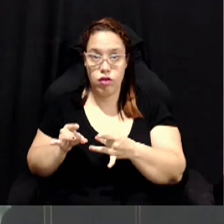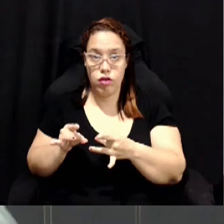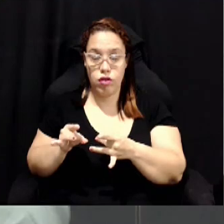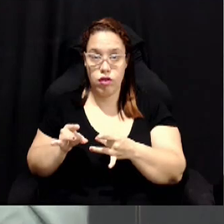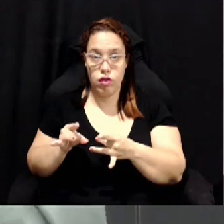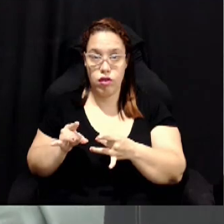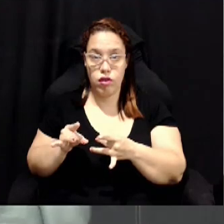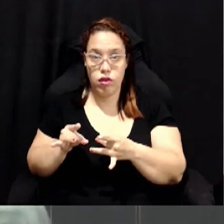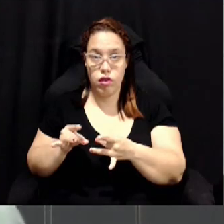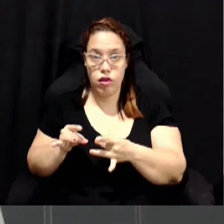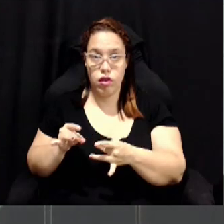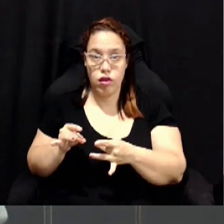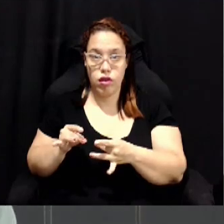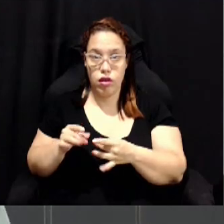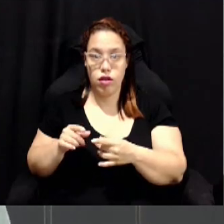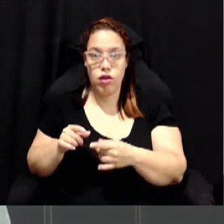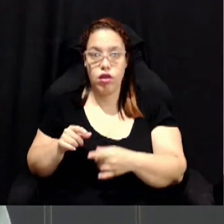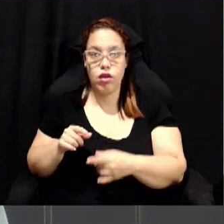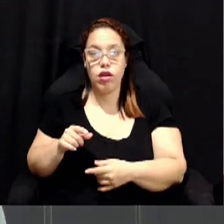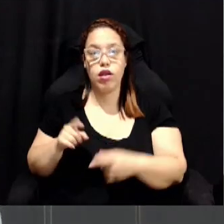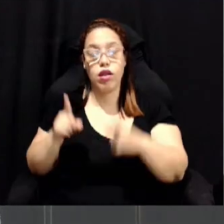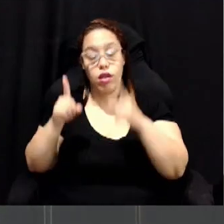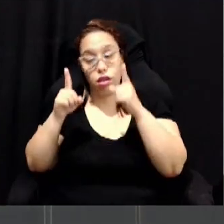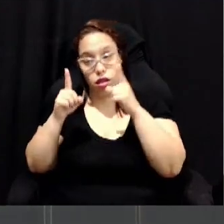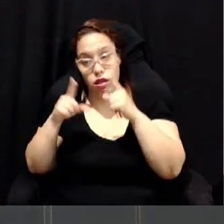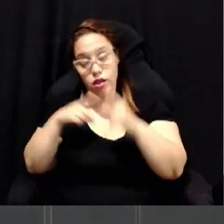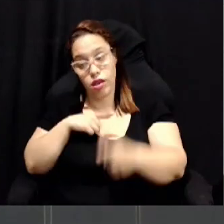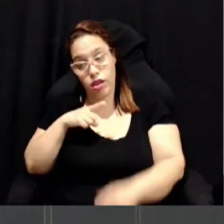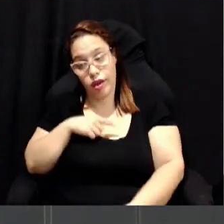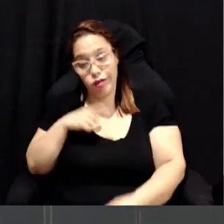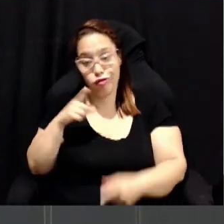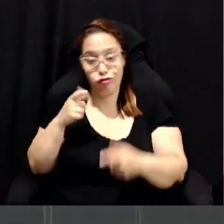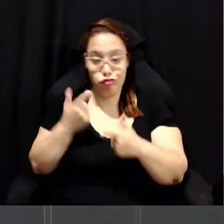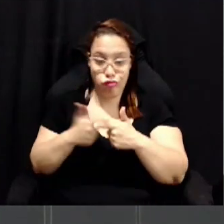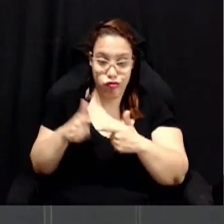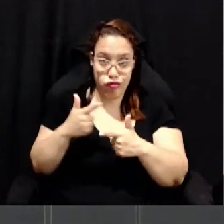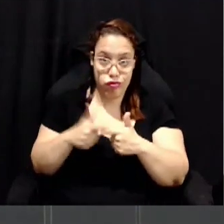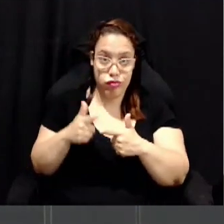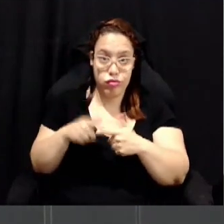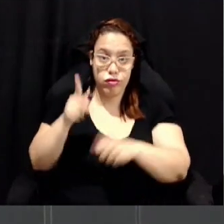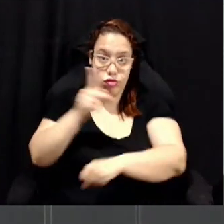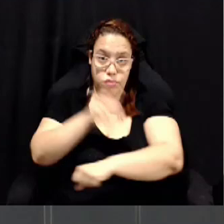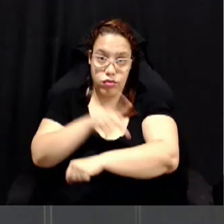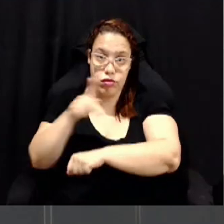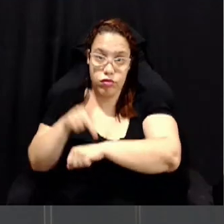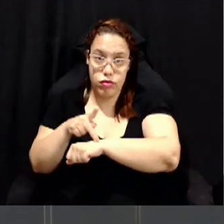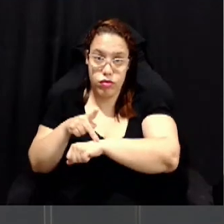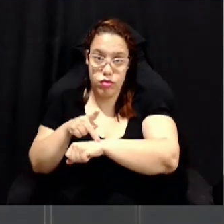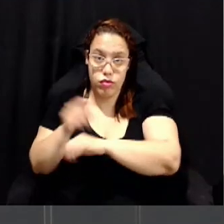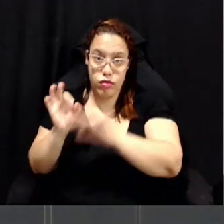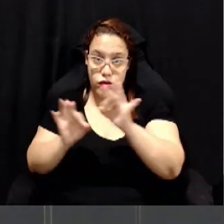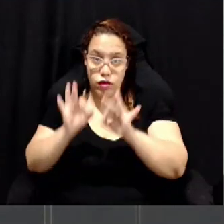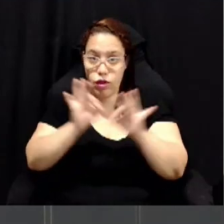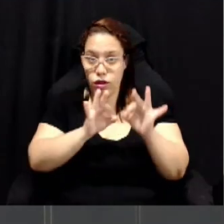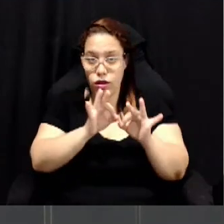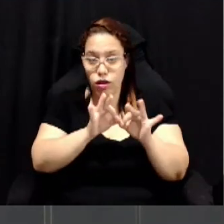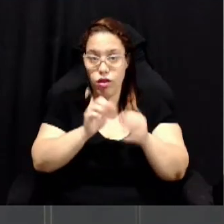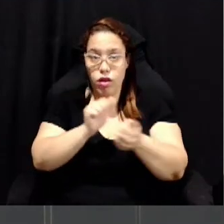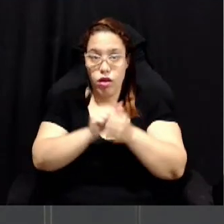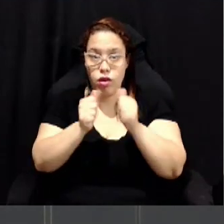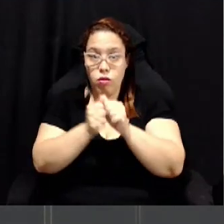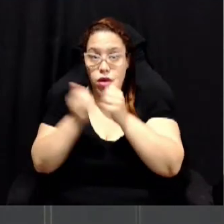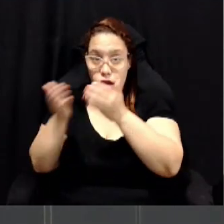tem as suas desvantagens, mas ainda pedagogicamente o plano de ensino é adaptado para ela,